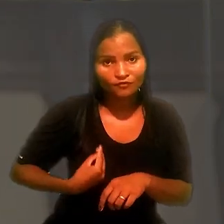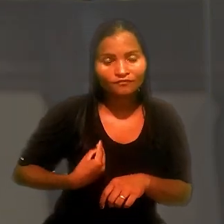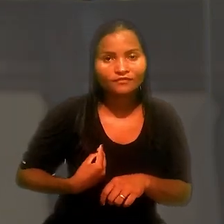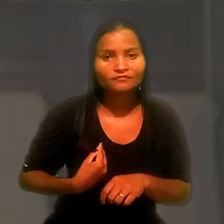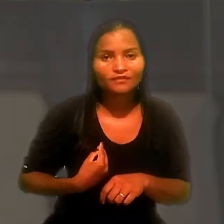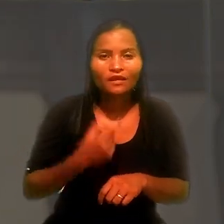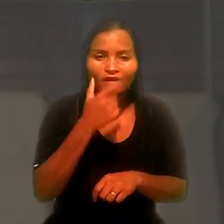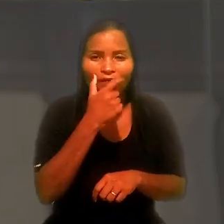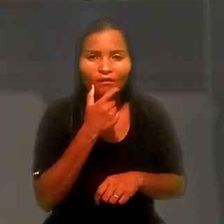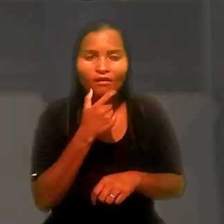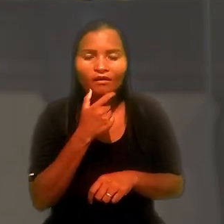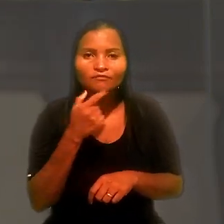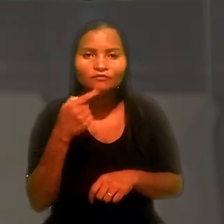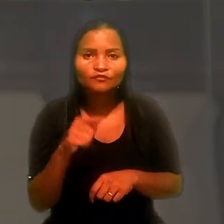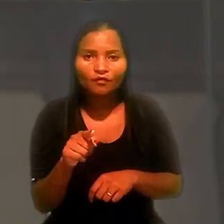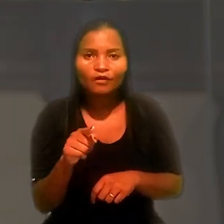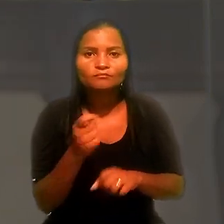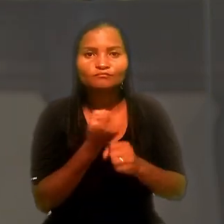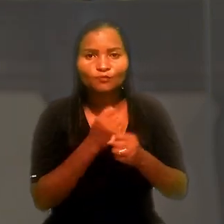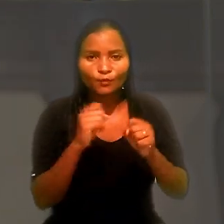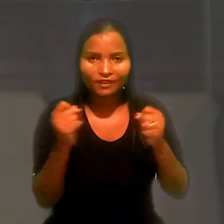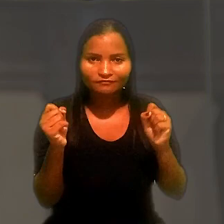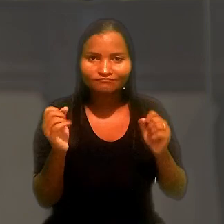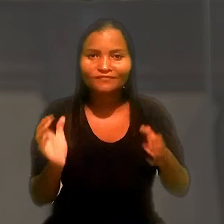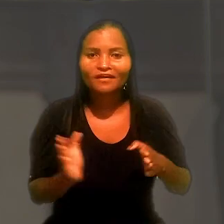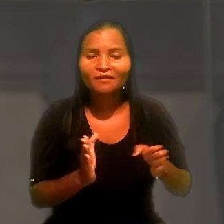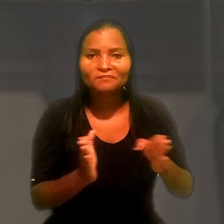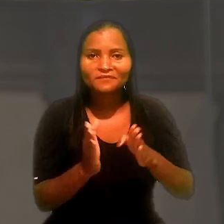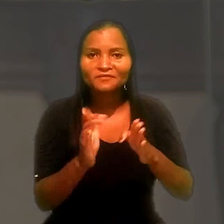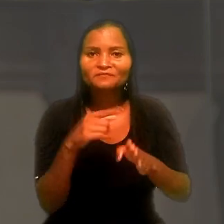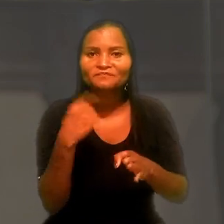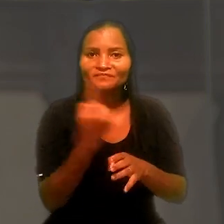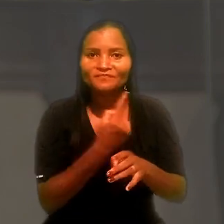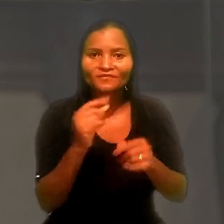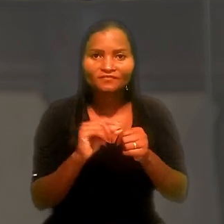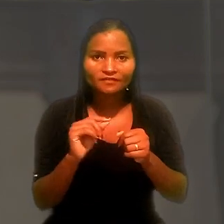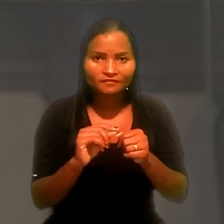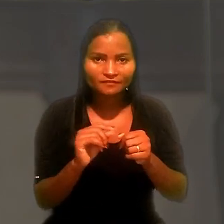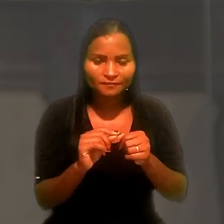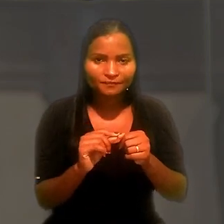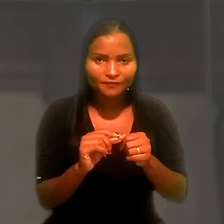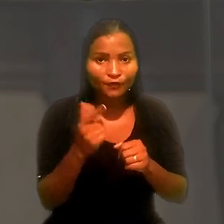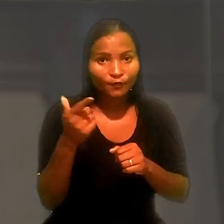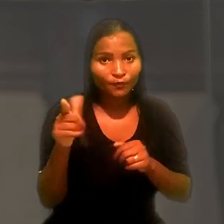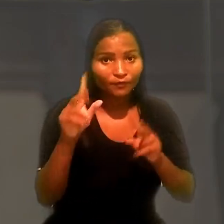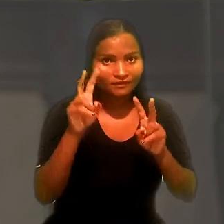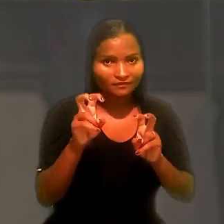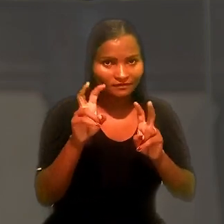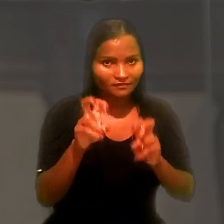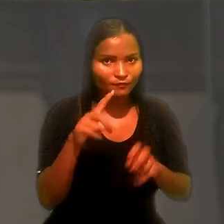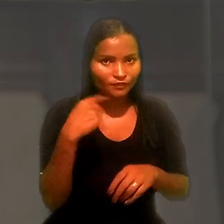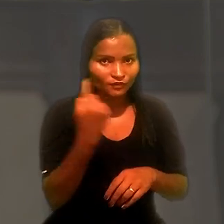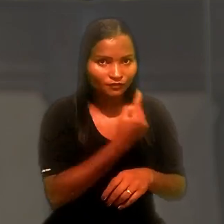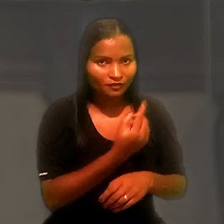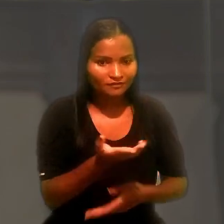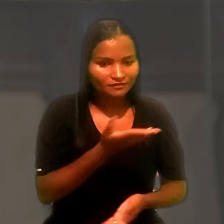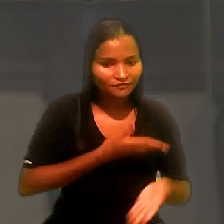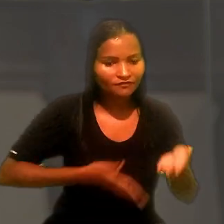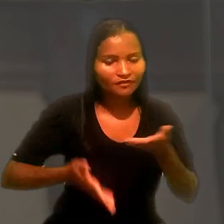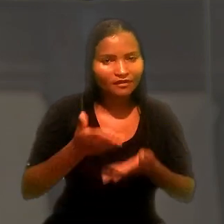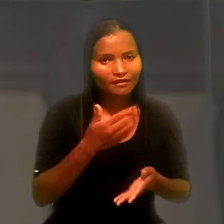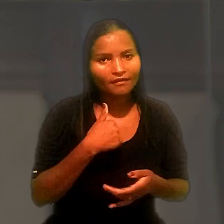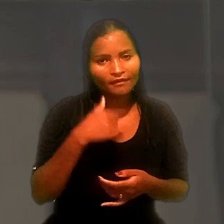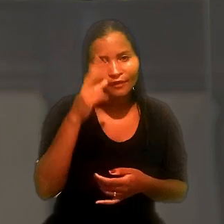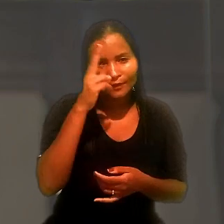acho que isso foi um grande caminho que nós fizemos. Outra questão em que nos envolvemos, que eu me